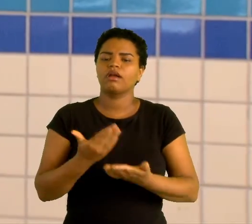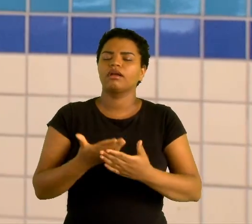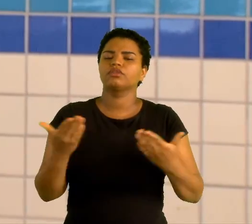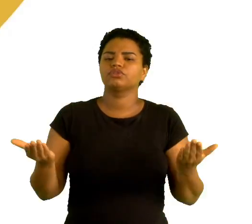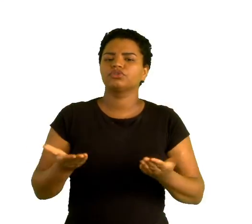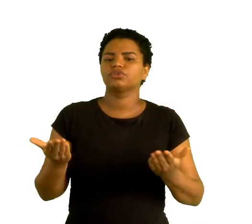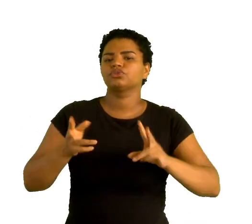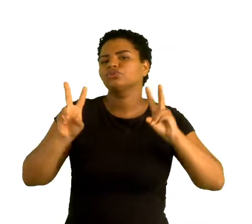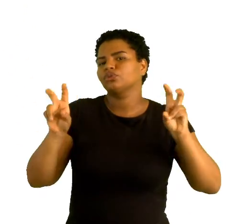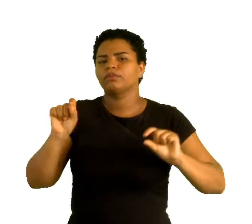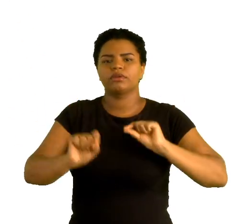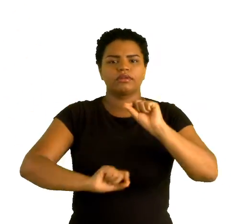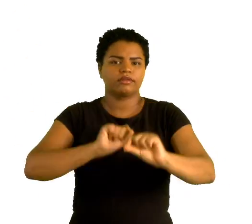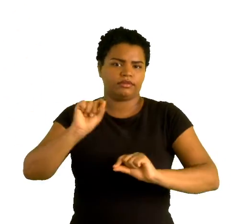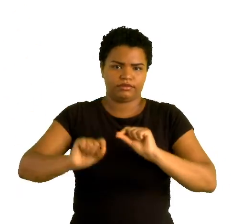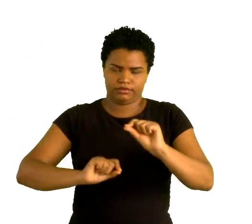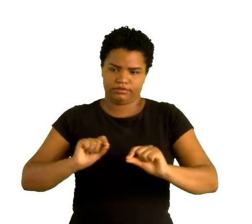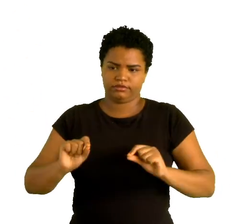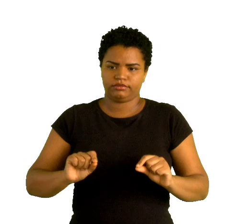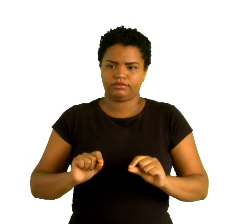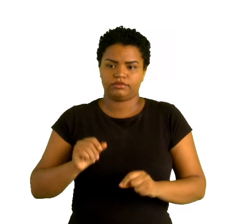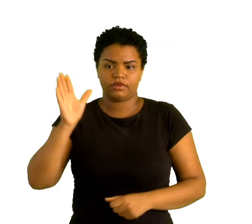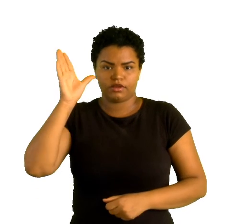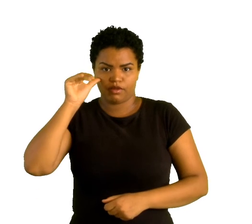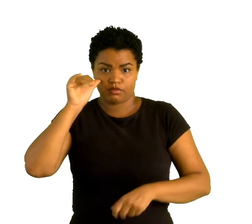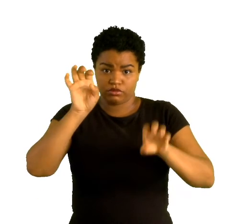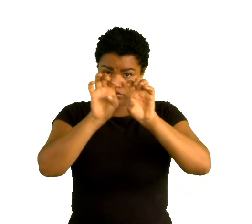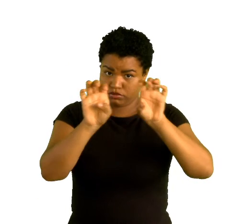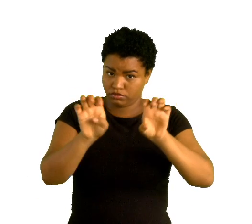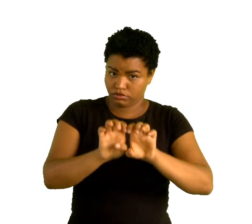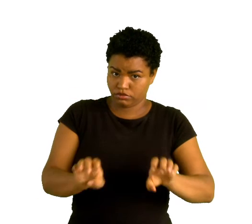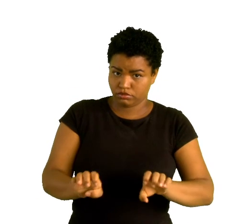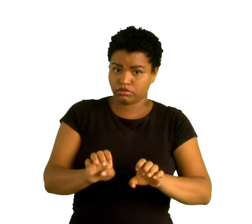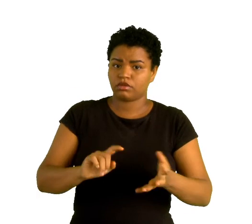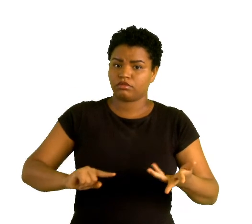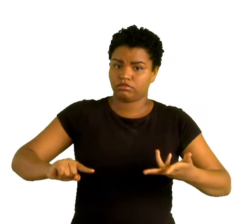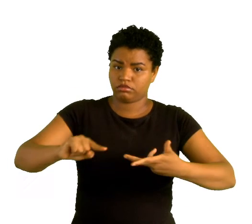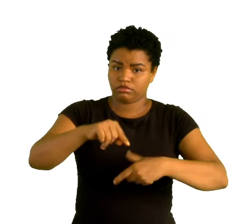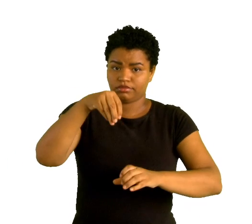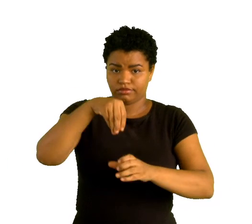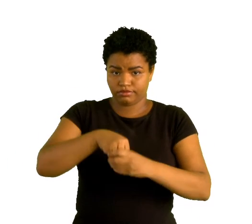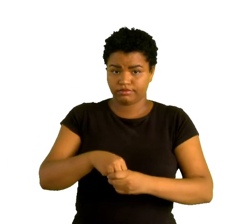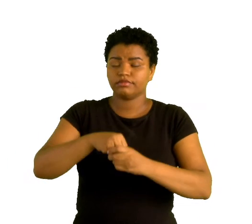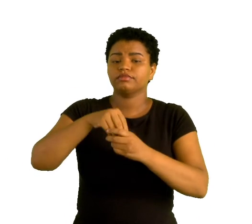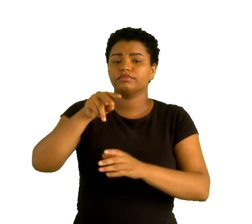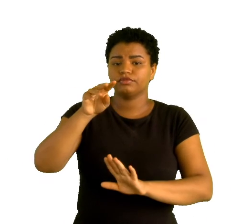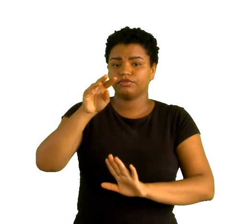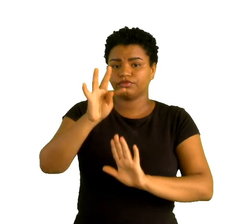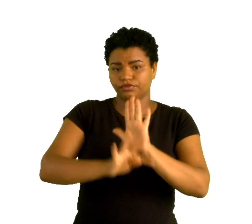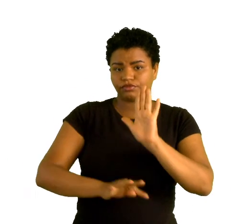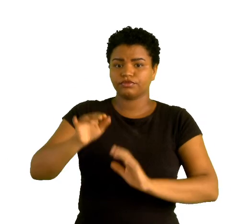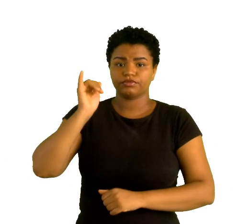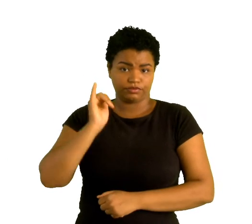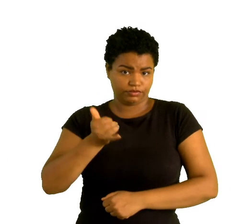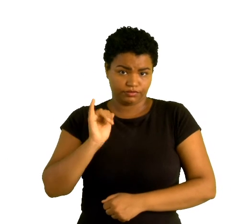hoje foi sobre o quê? Observamos a estrutura e os elementos que compõem um texto narrativo.